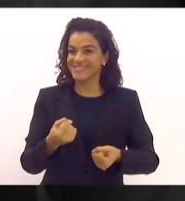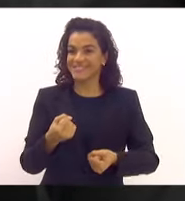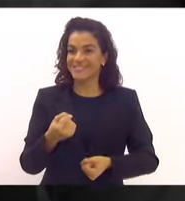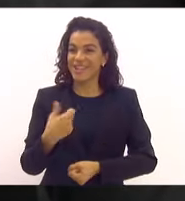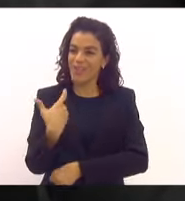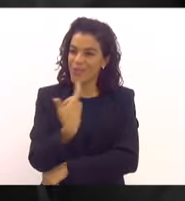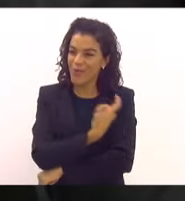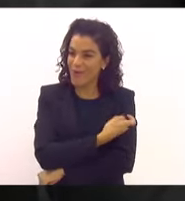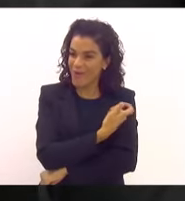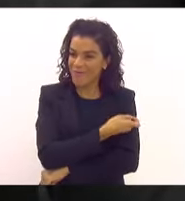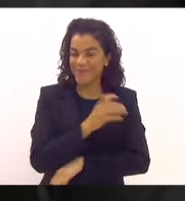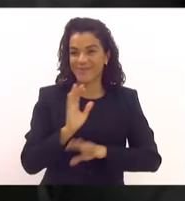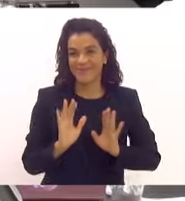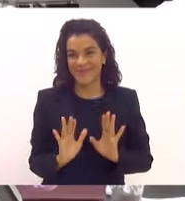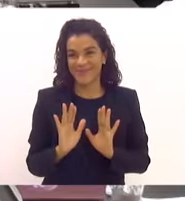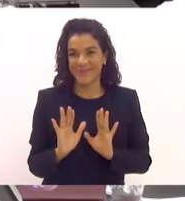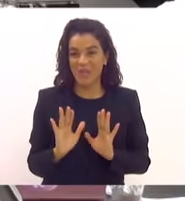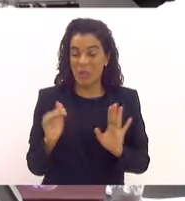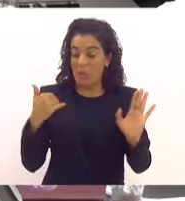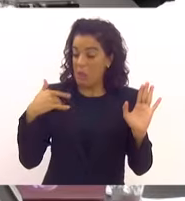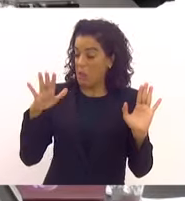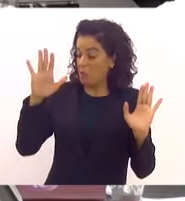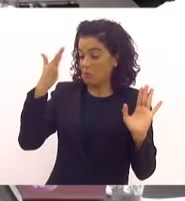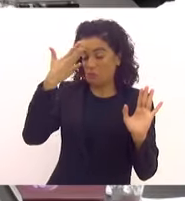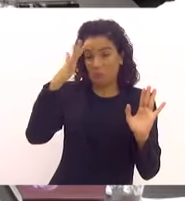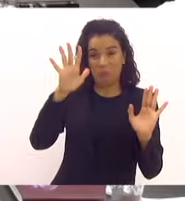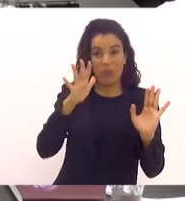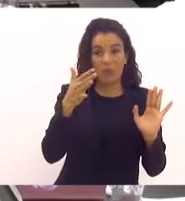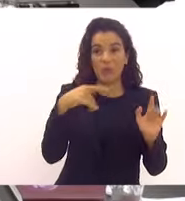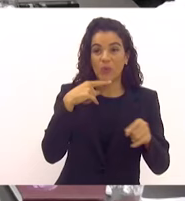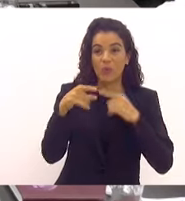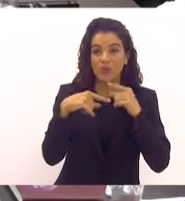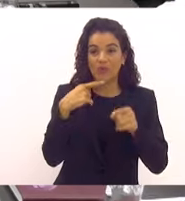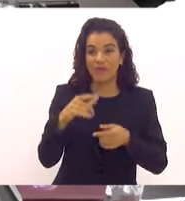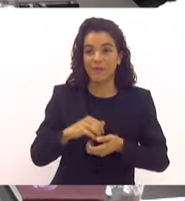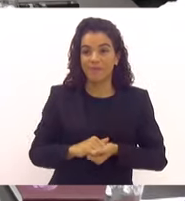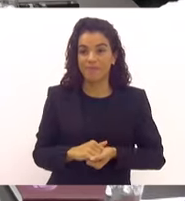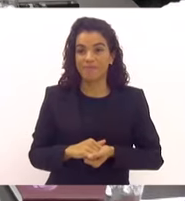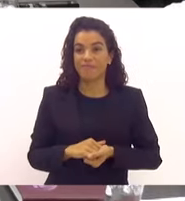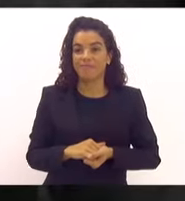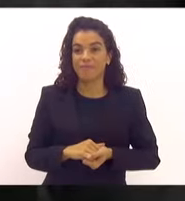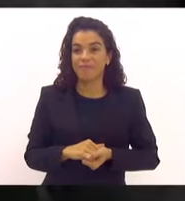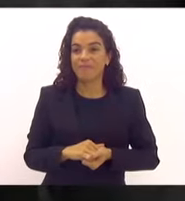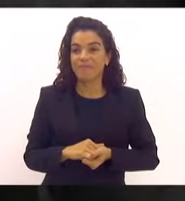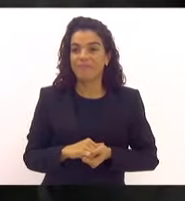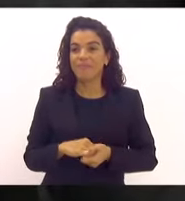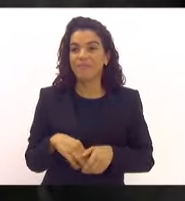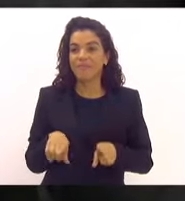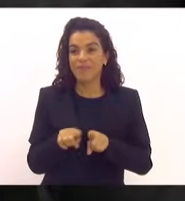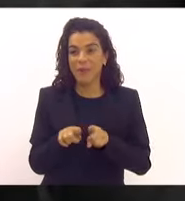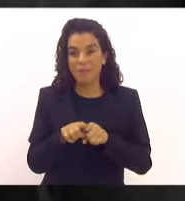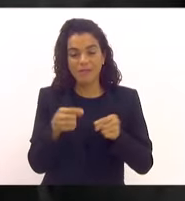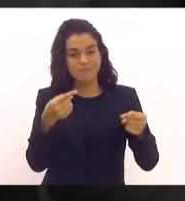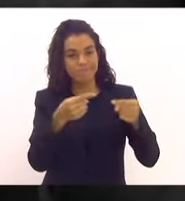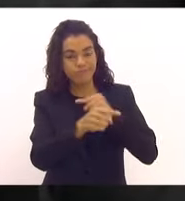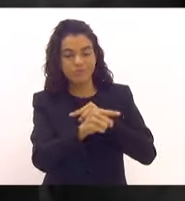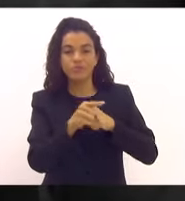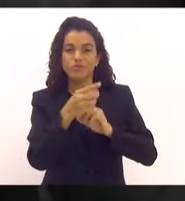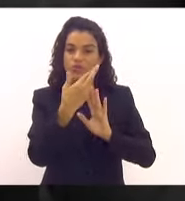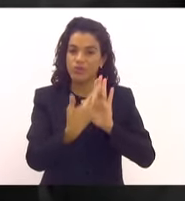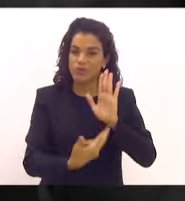testosterona. Então, eu quanto acho a isso, não tenho a menor dúvida. A gente diverge também, né, do relator. Eu acho que tem que ser